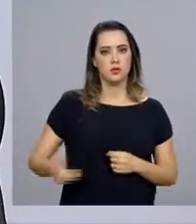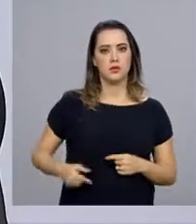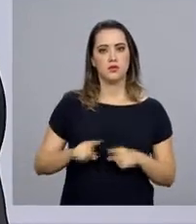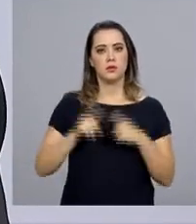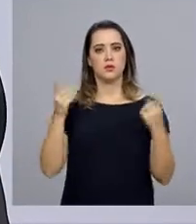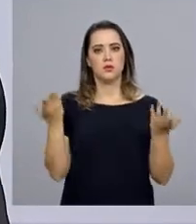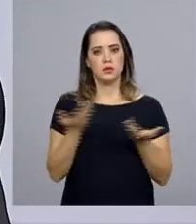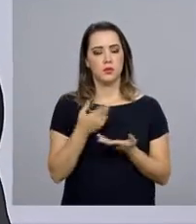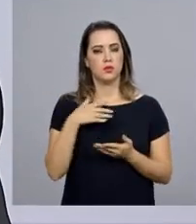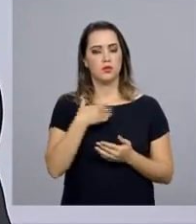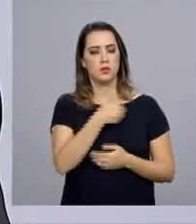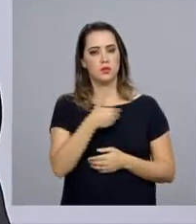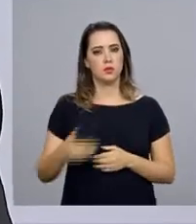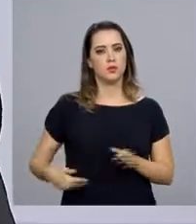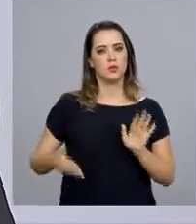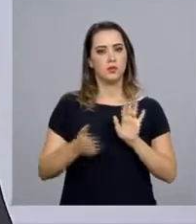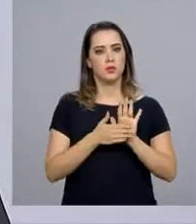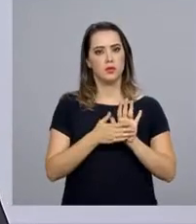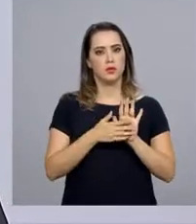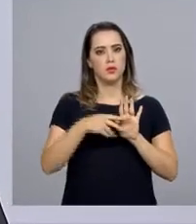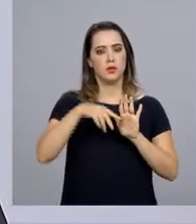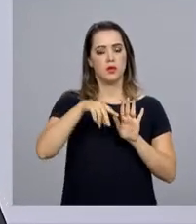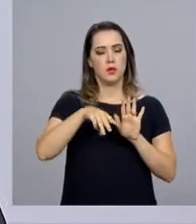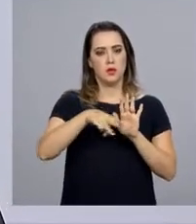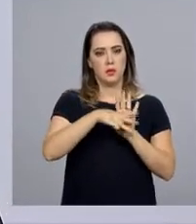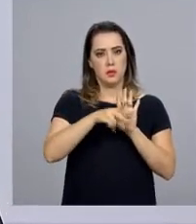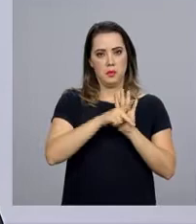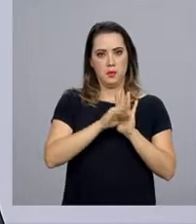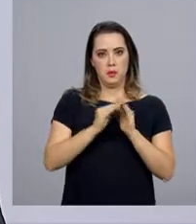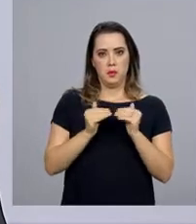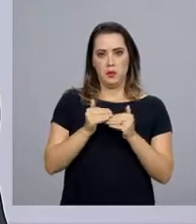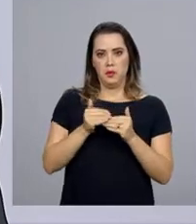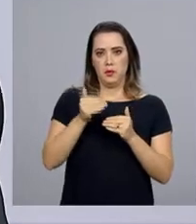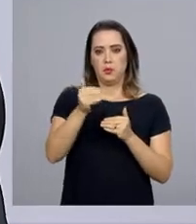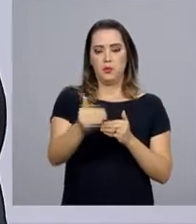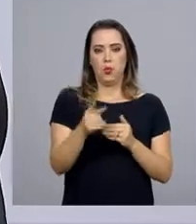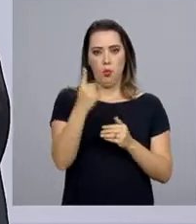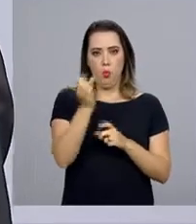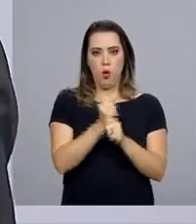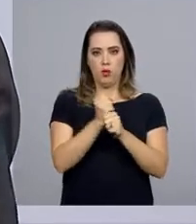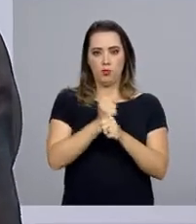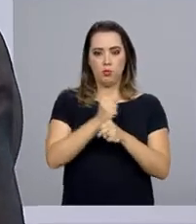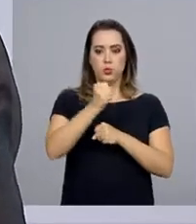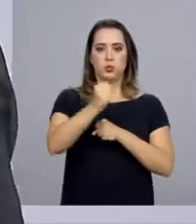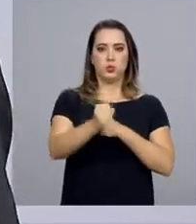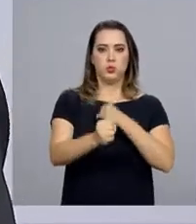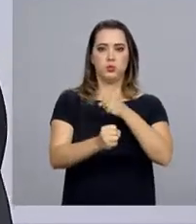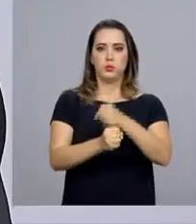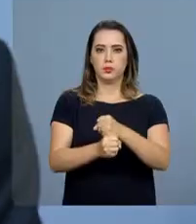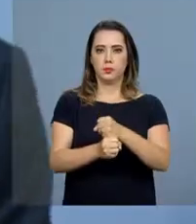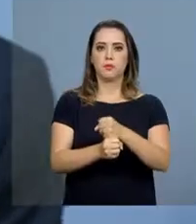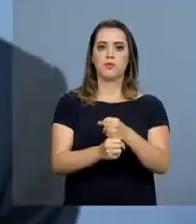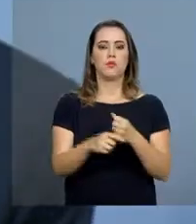publicar uma medida provisória para adiar esse reajuste de 2019 para 2020